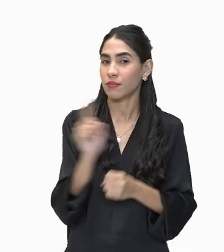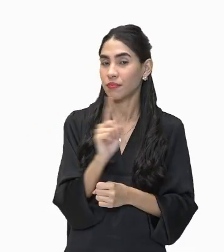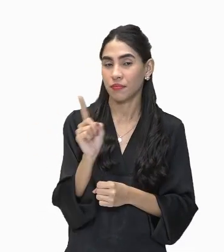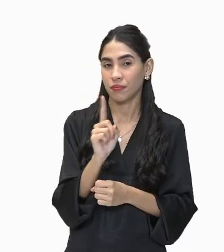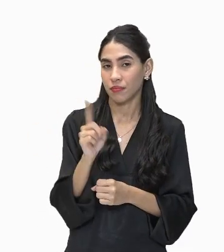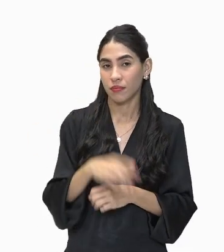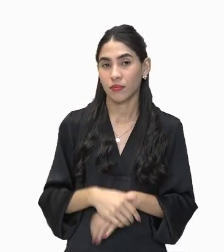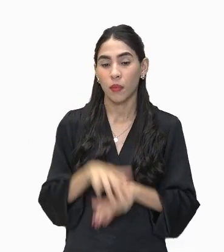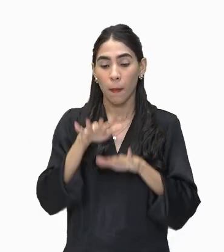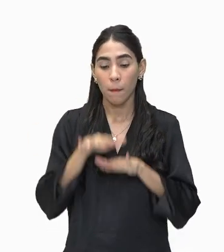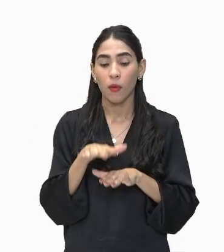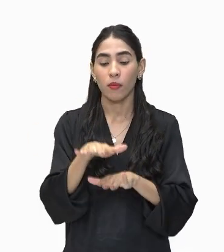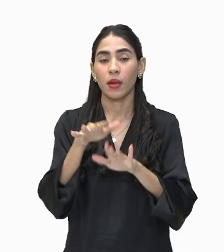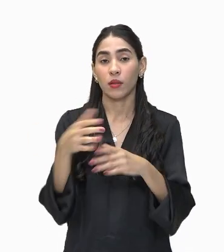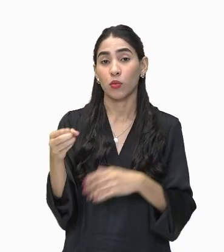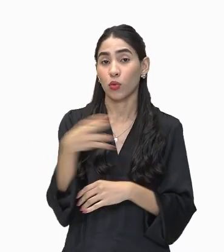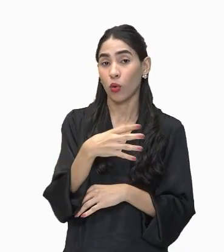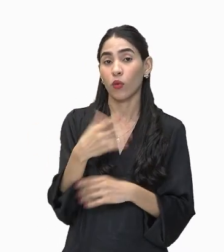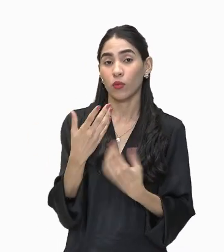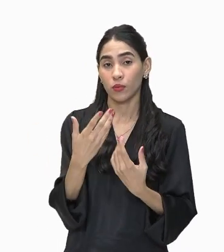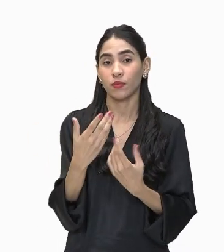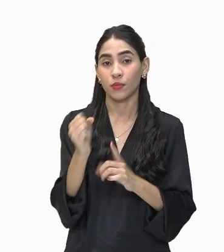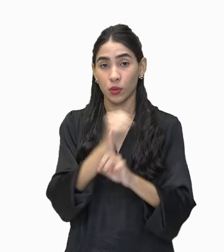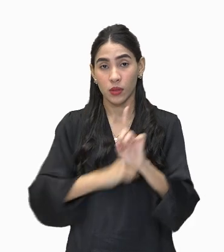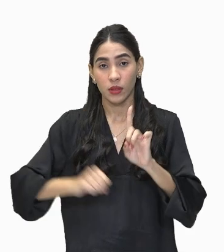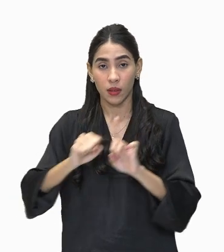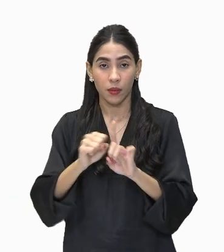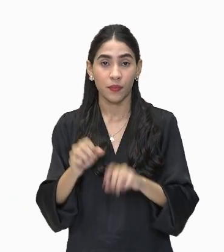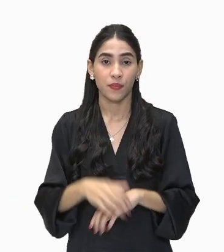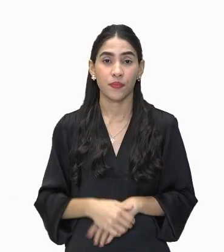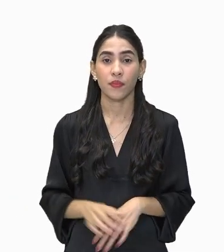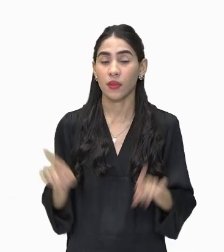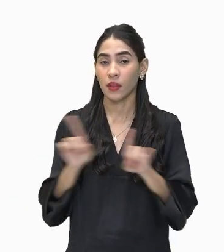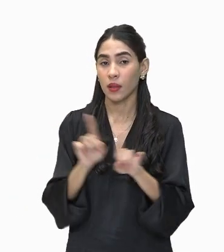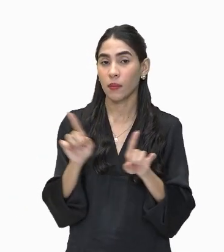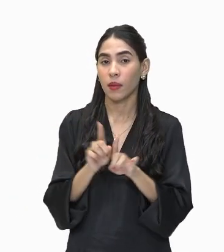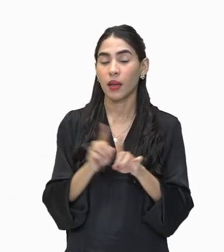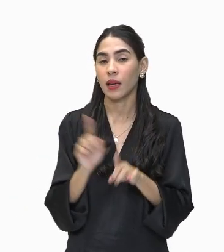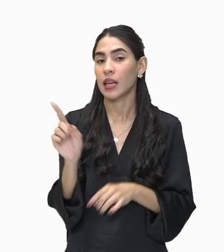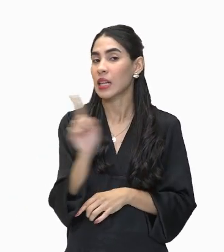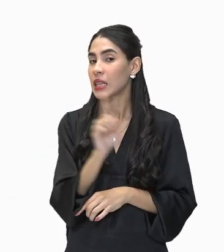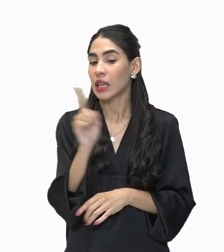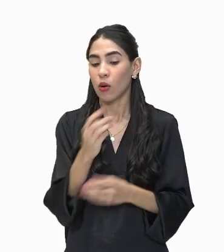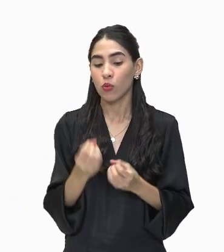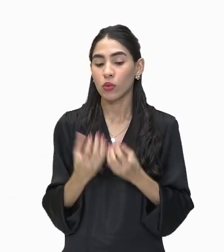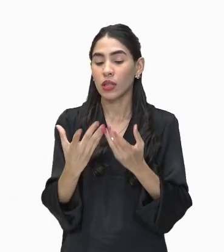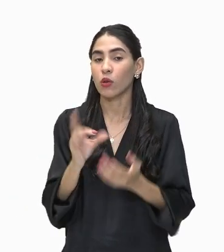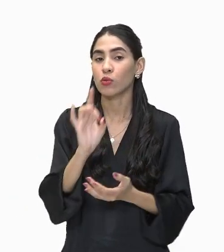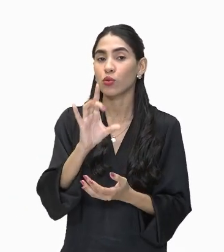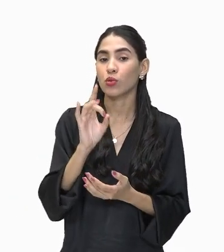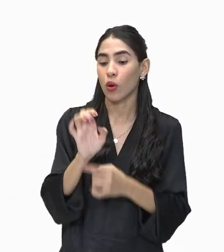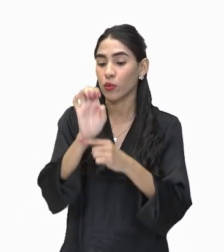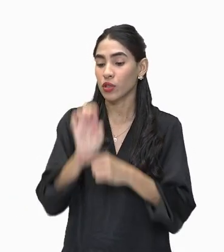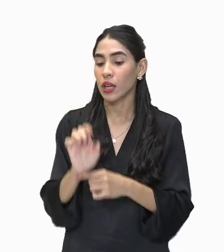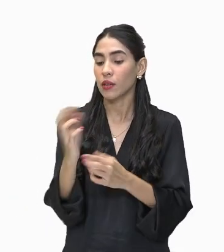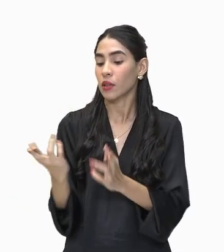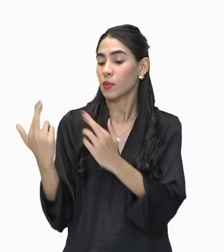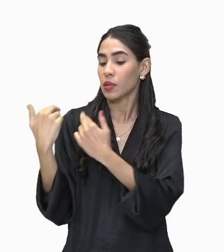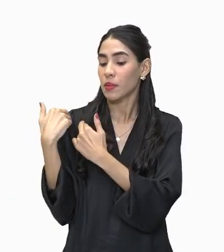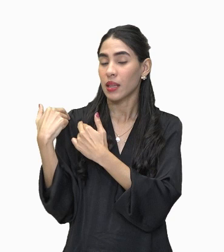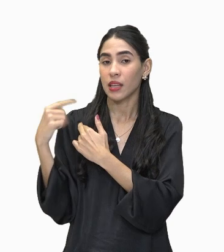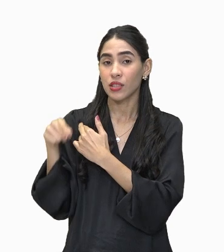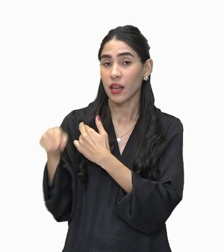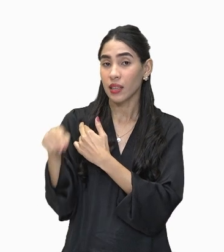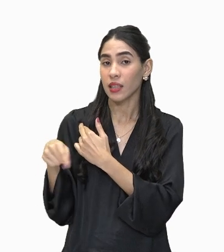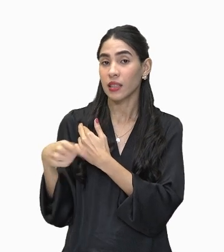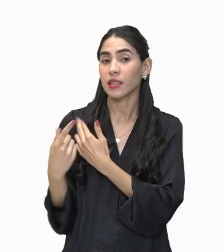Os movimentos sociais, os novos movimentos sociais. Também, eles não delegam apenas ao Estado a responsabilidade